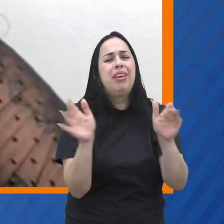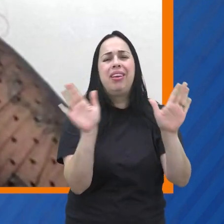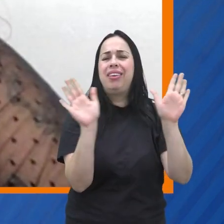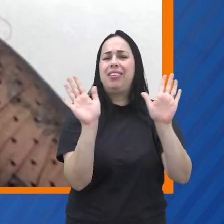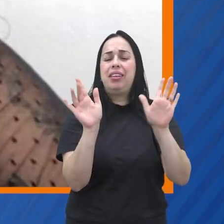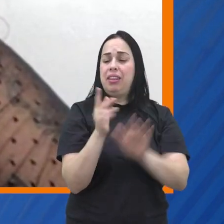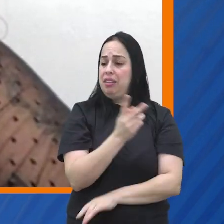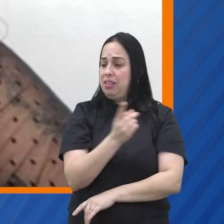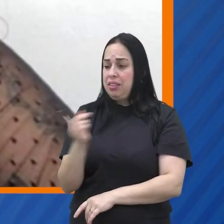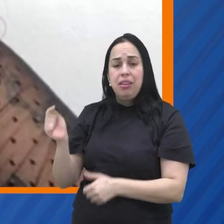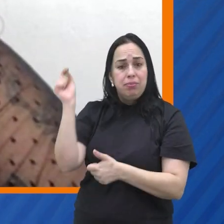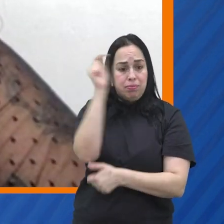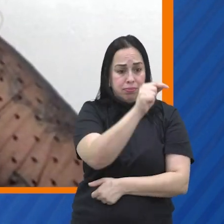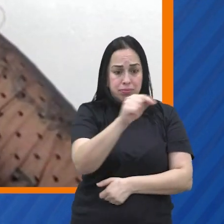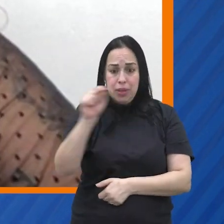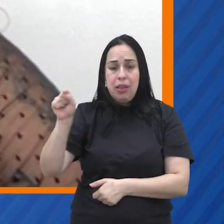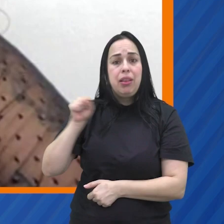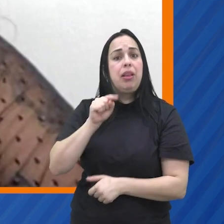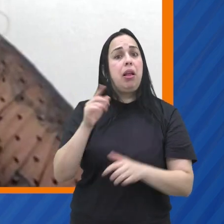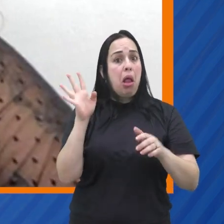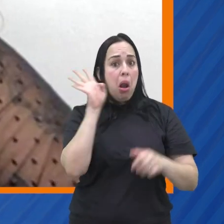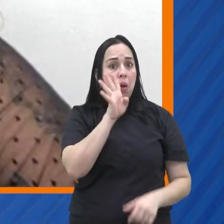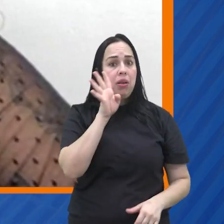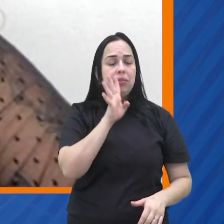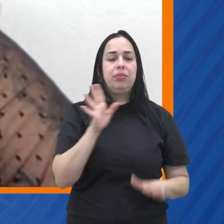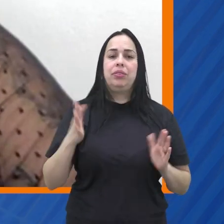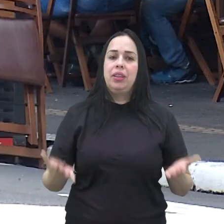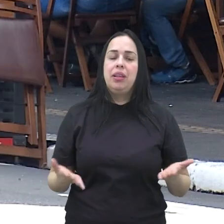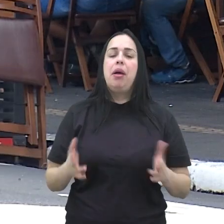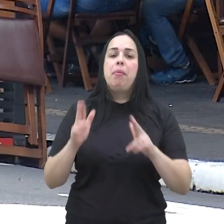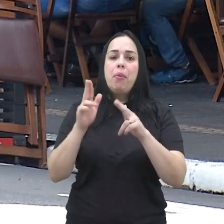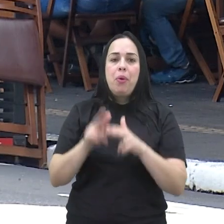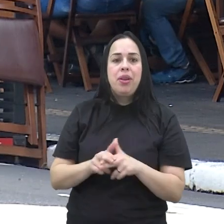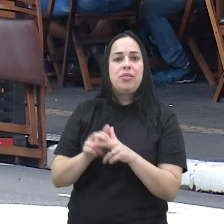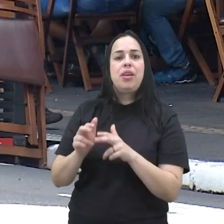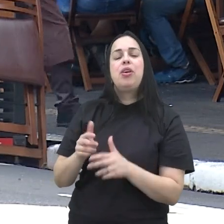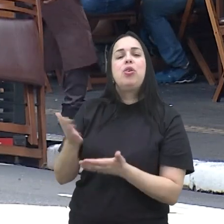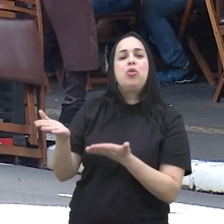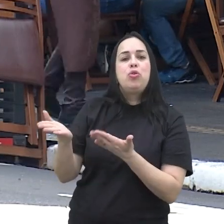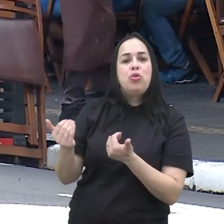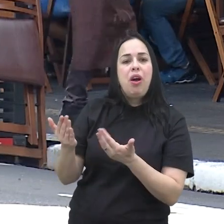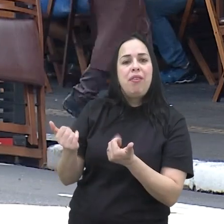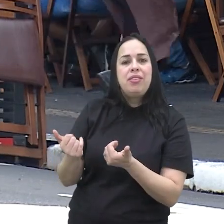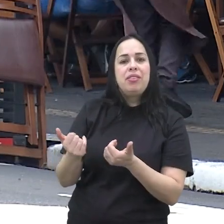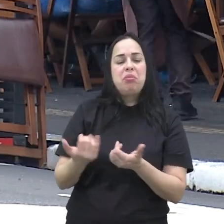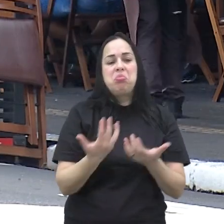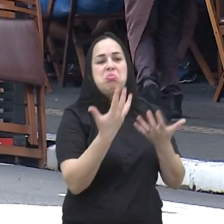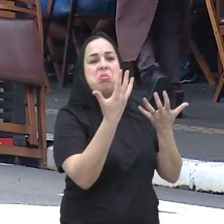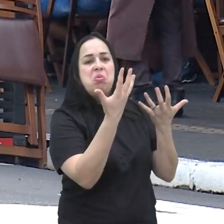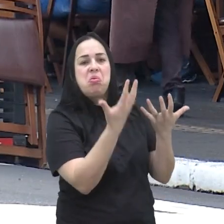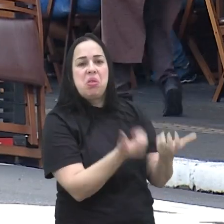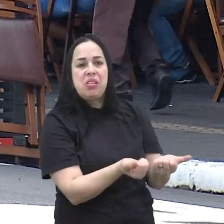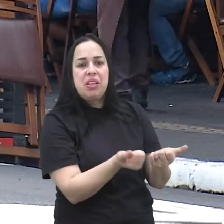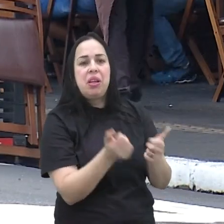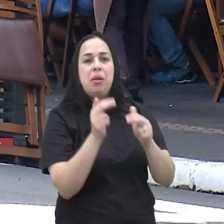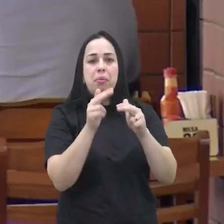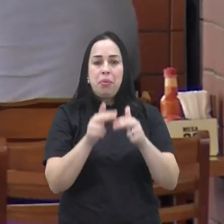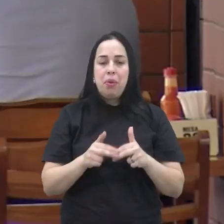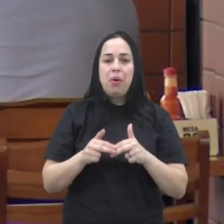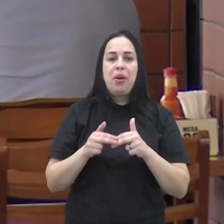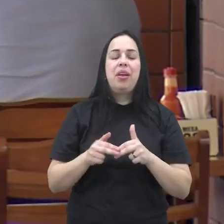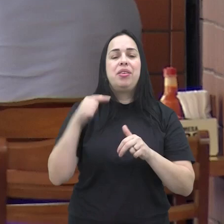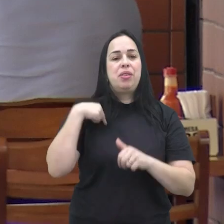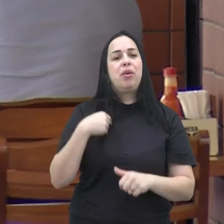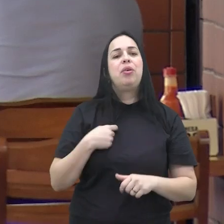de álcool para ser atividades legais, sabe? E deixar de beber tem virado tendência nas redes sociais.